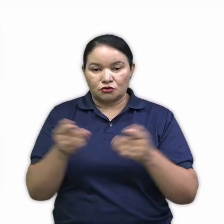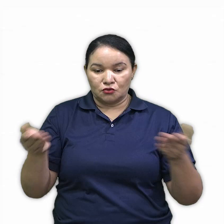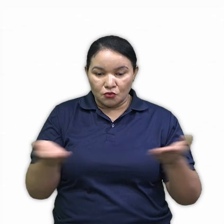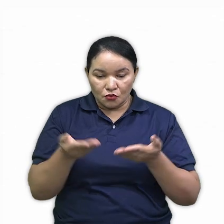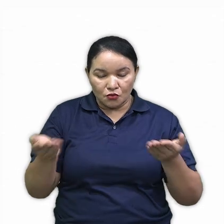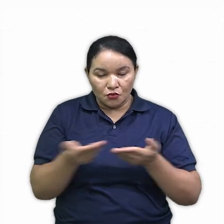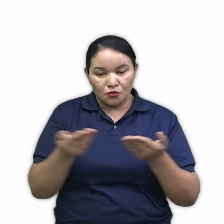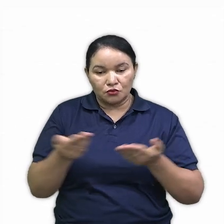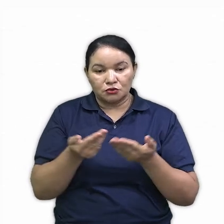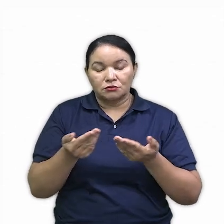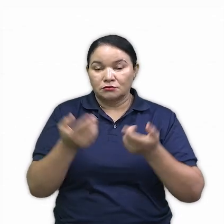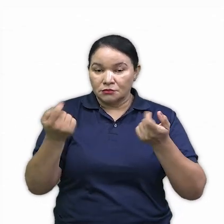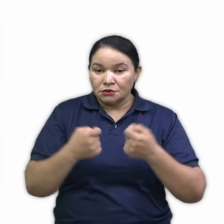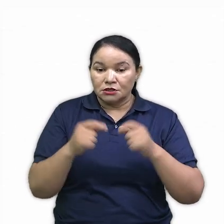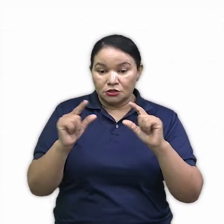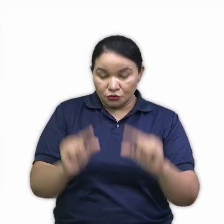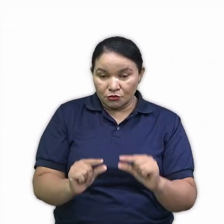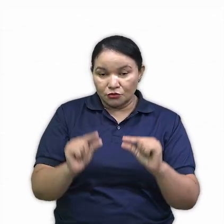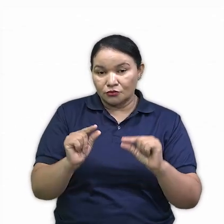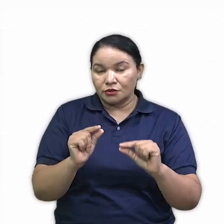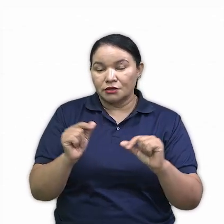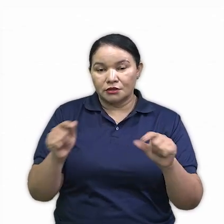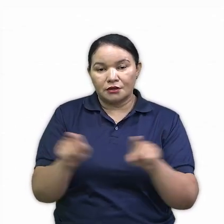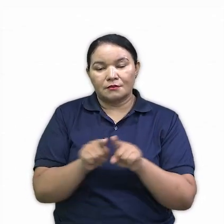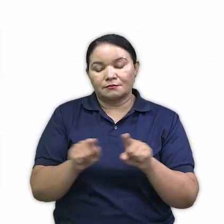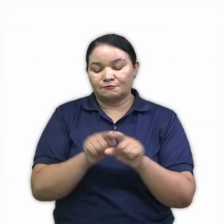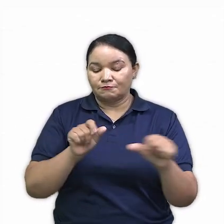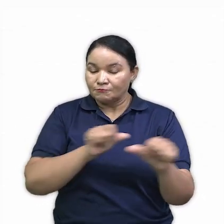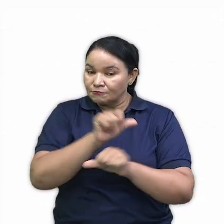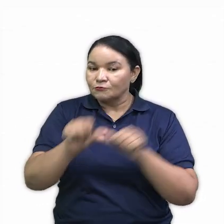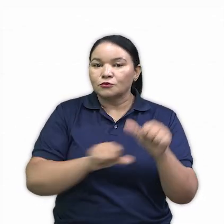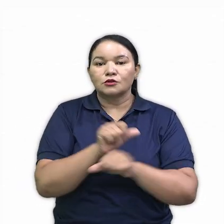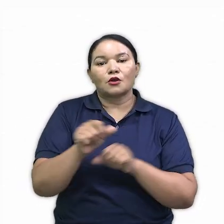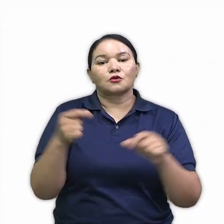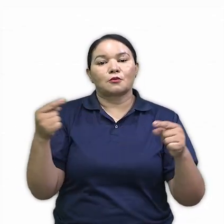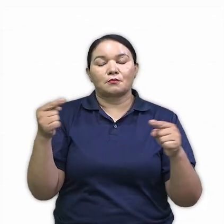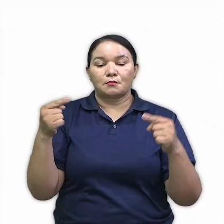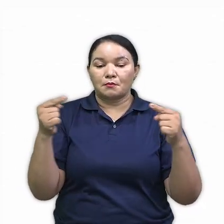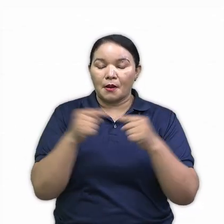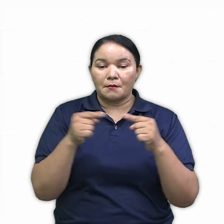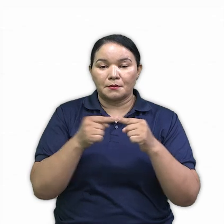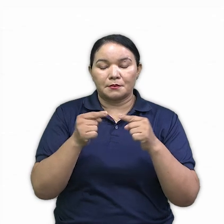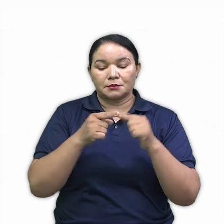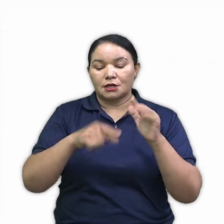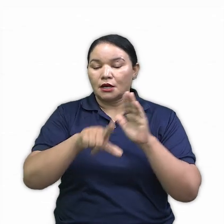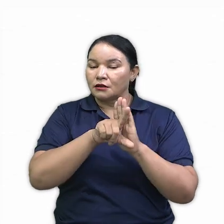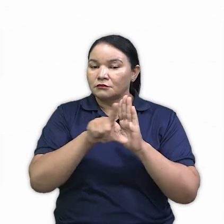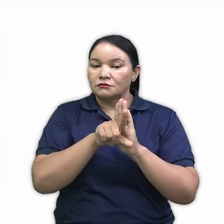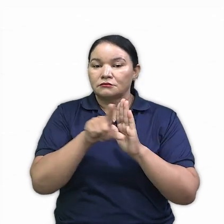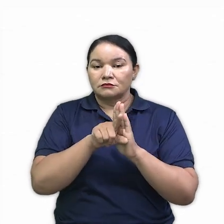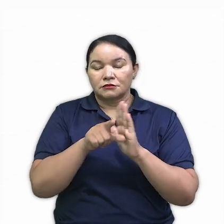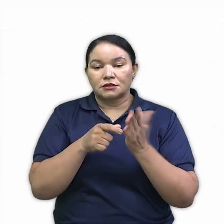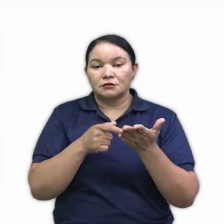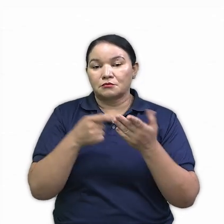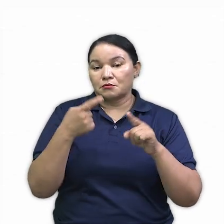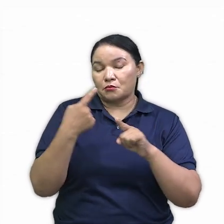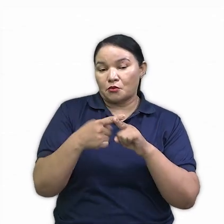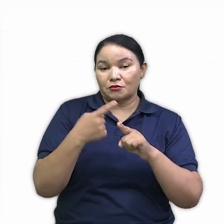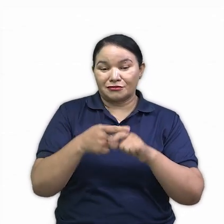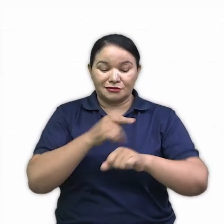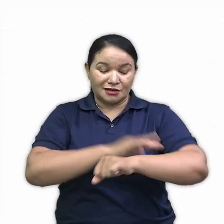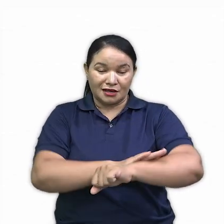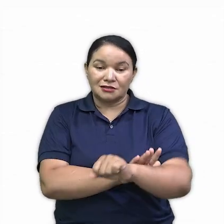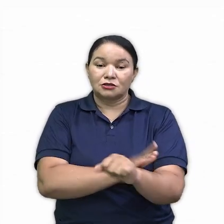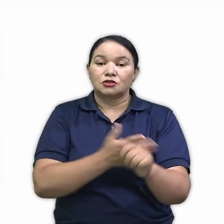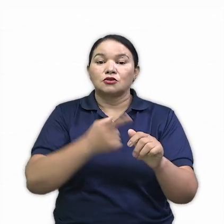está mais, já diminuiu muito por conta da força da lei, né, que caracteriza como crime